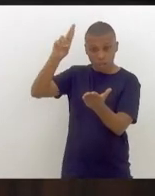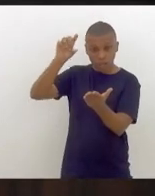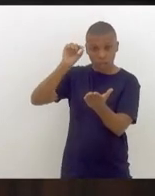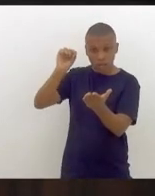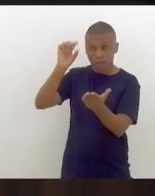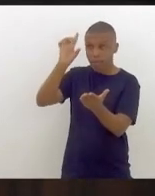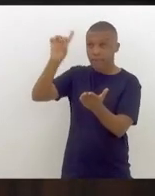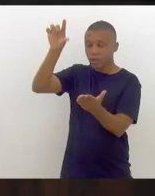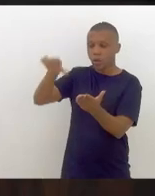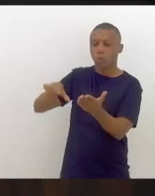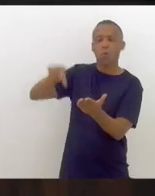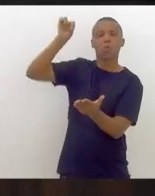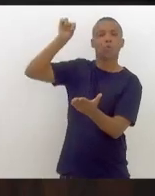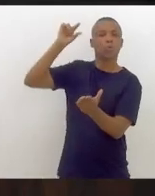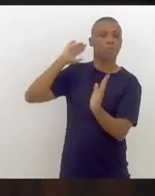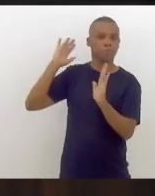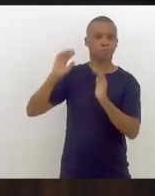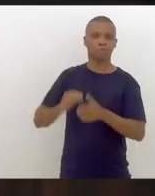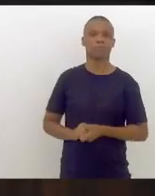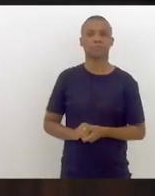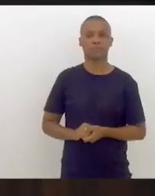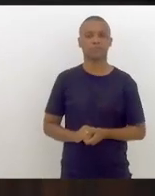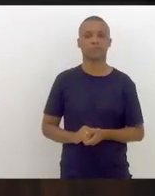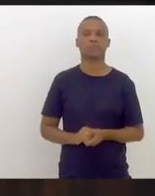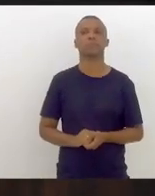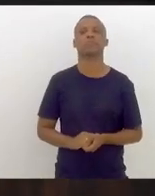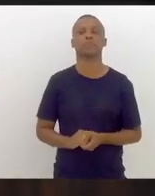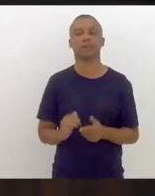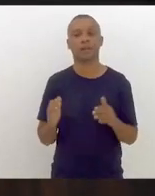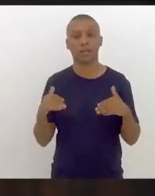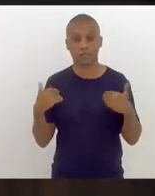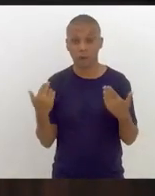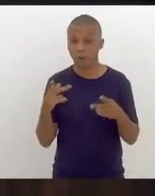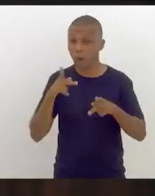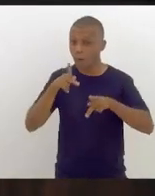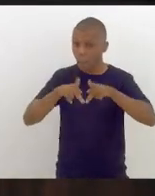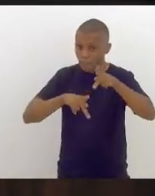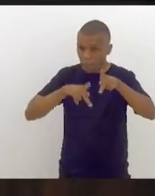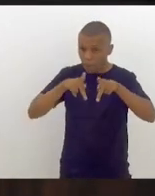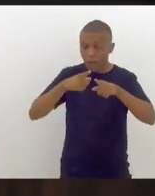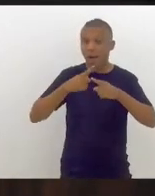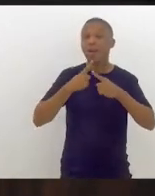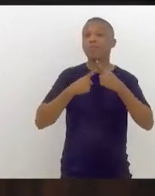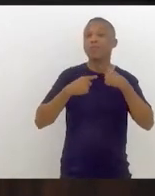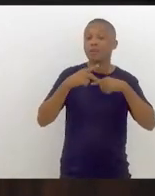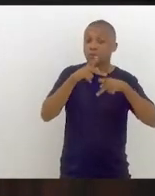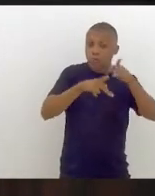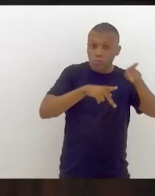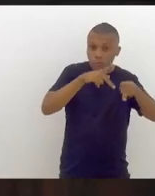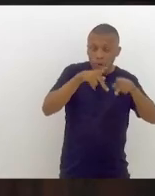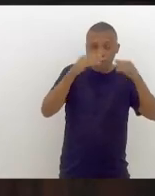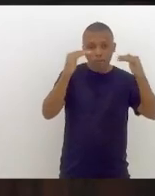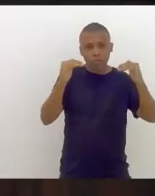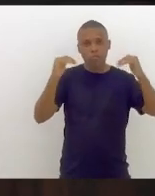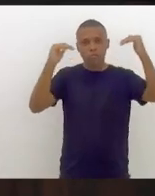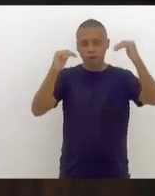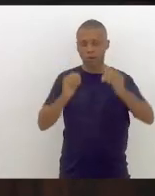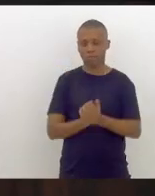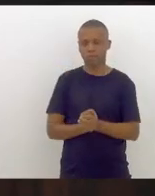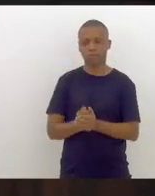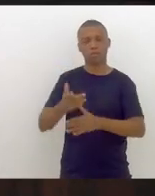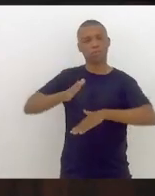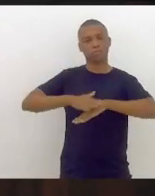seja constituída por Deus então o povo a vontade do povo foi soberano através das urnas